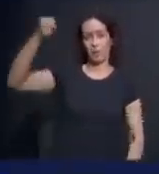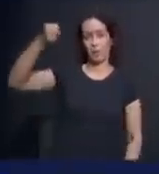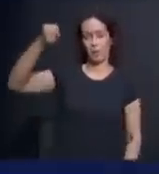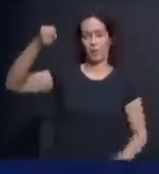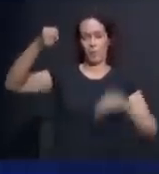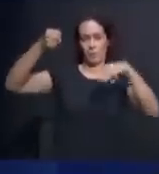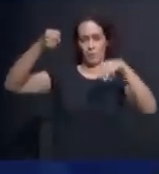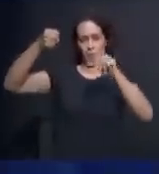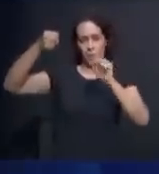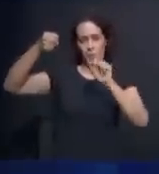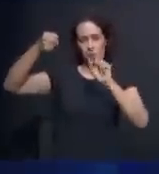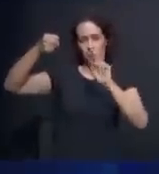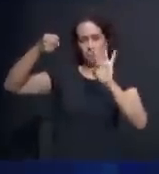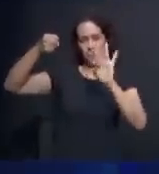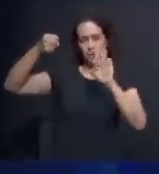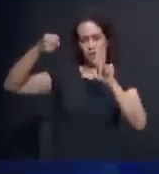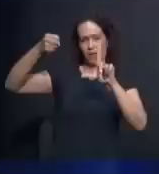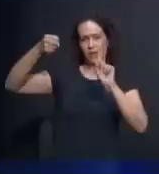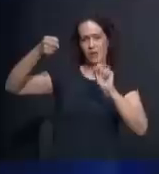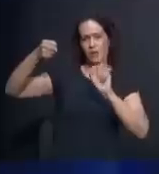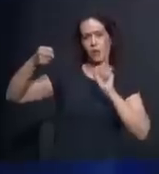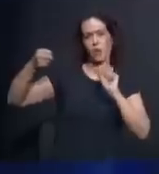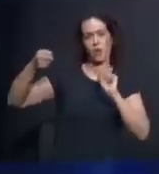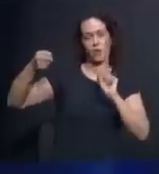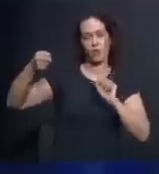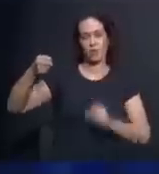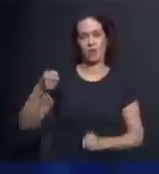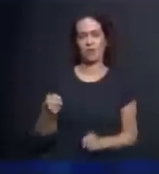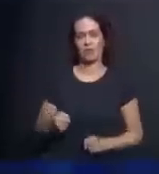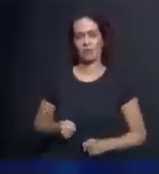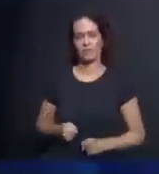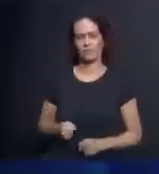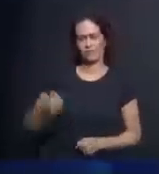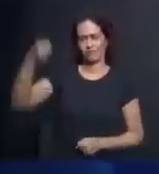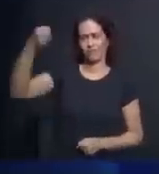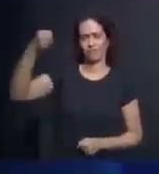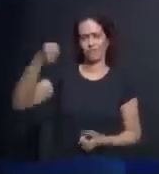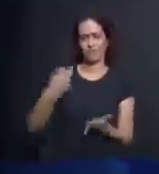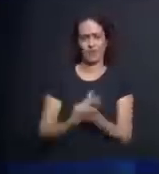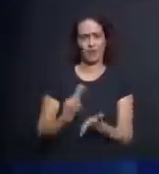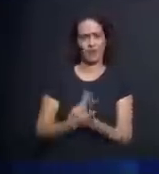Só quem está acordado, é o? Escudo! Não inventa moda!